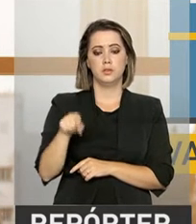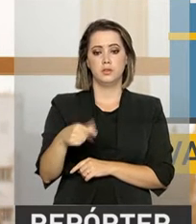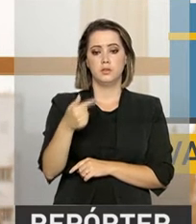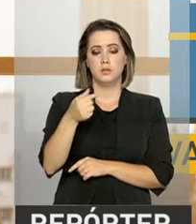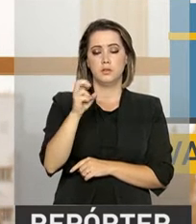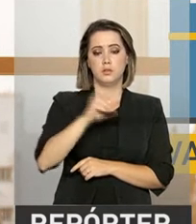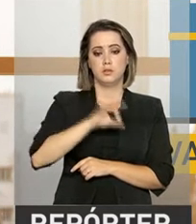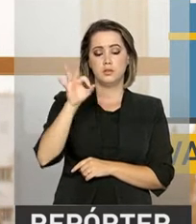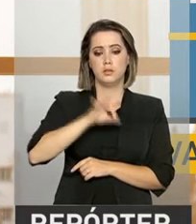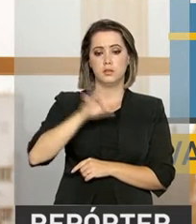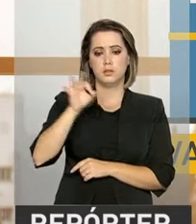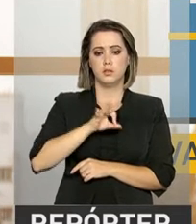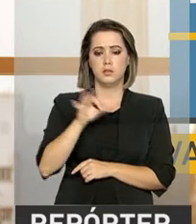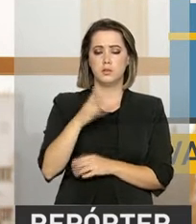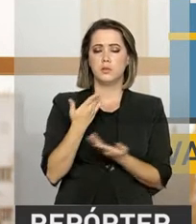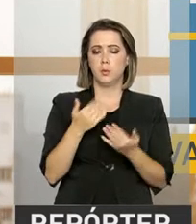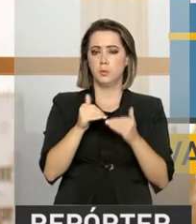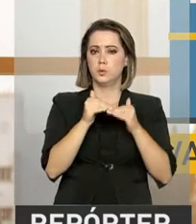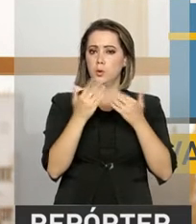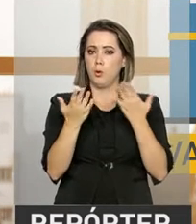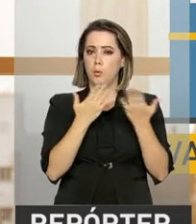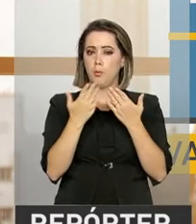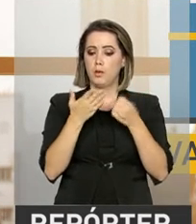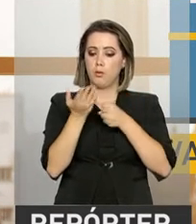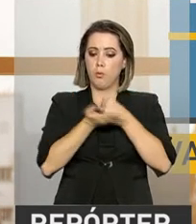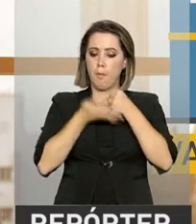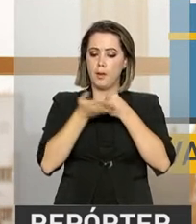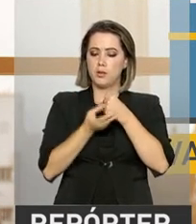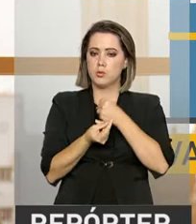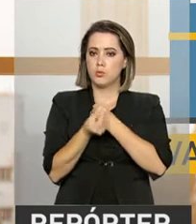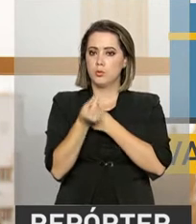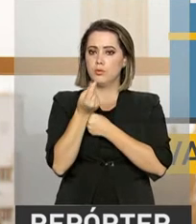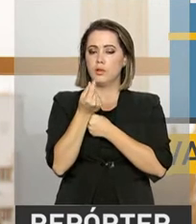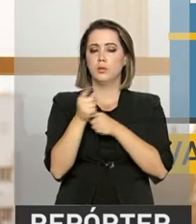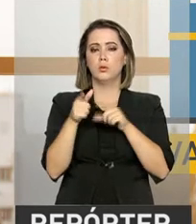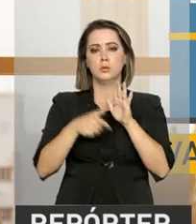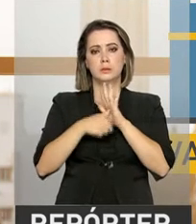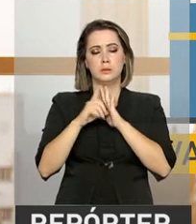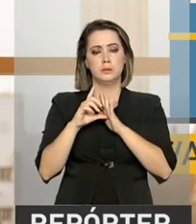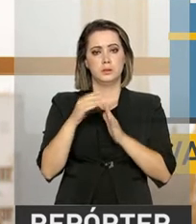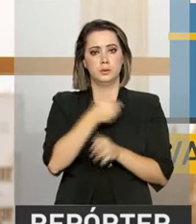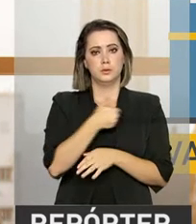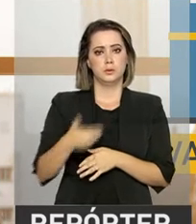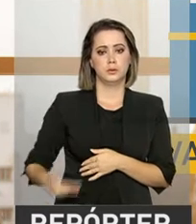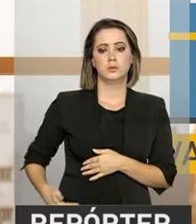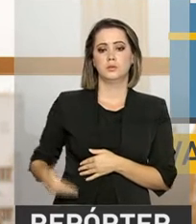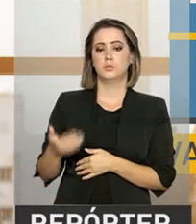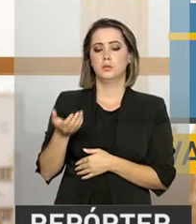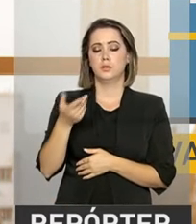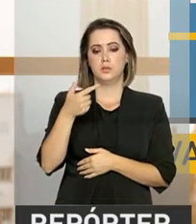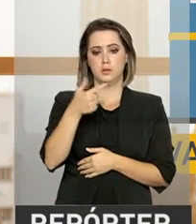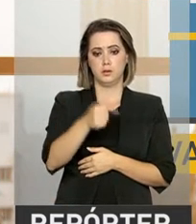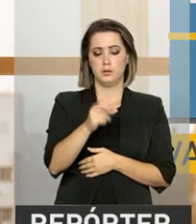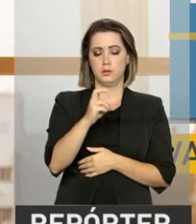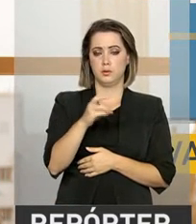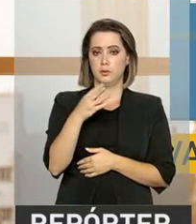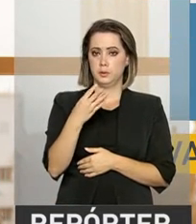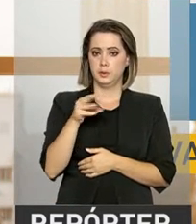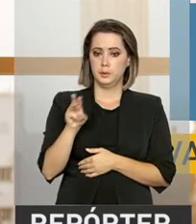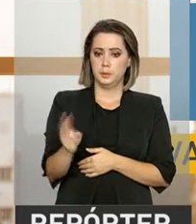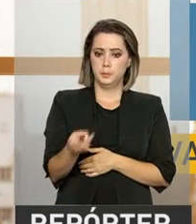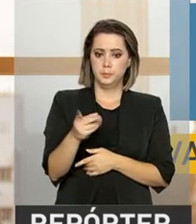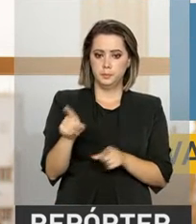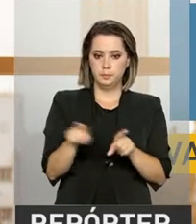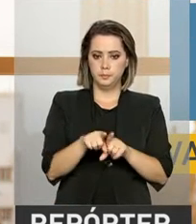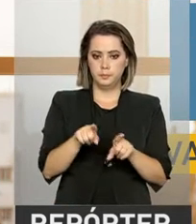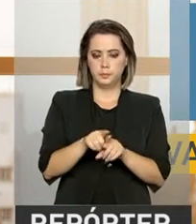93,75% a mais que o valor mínimo estipulado pelo governo, que era de R$ 754 milhões. Essa quantia deverá ser